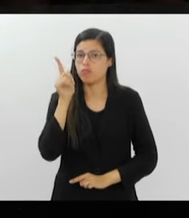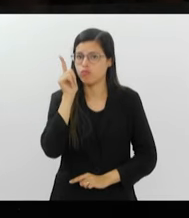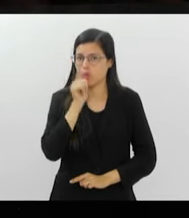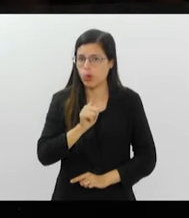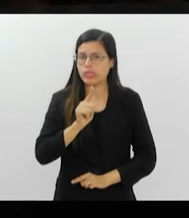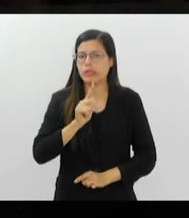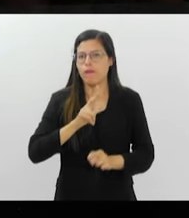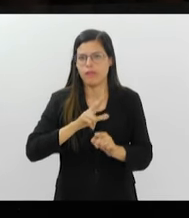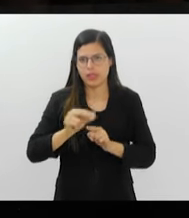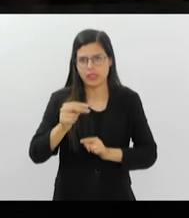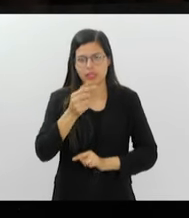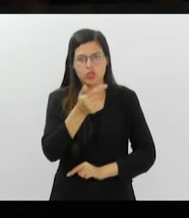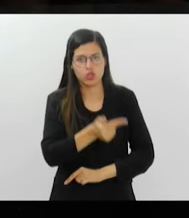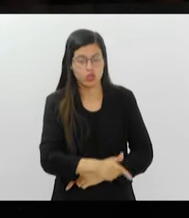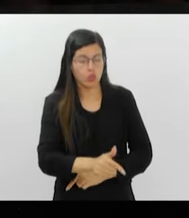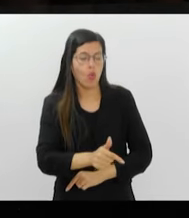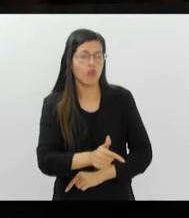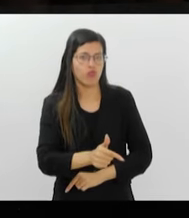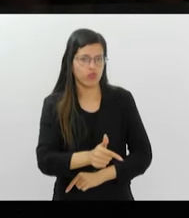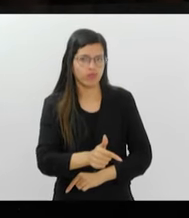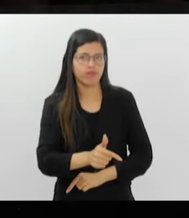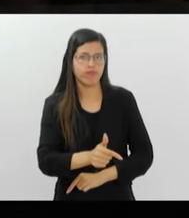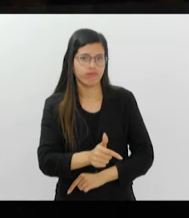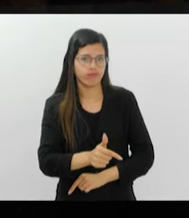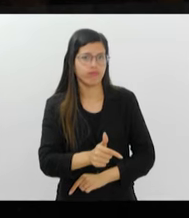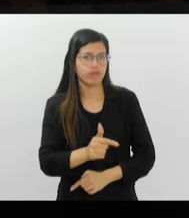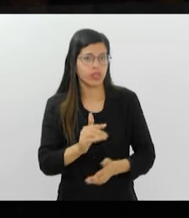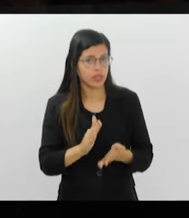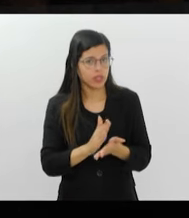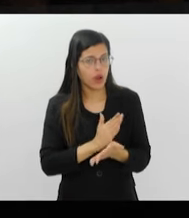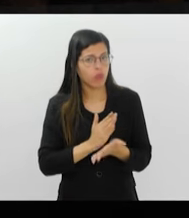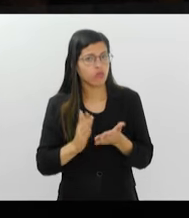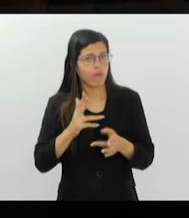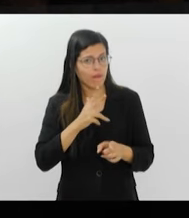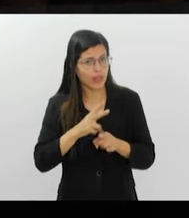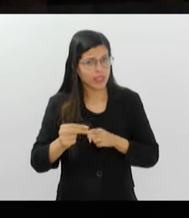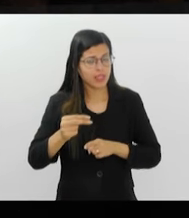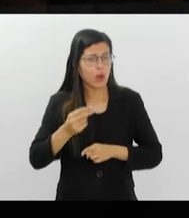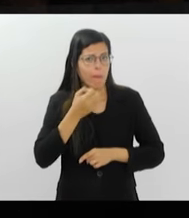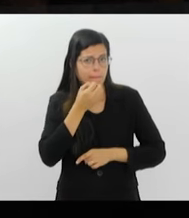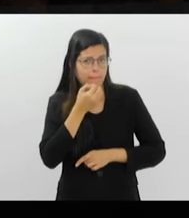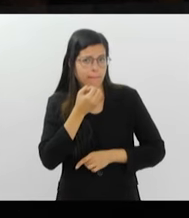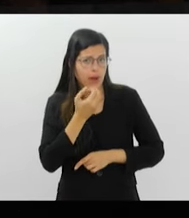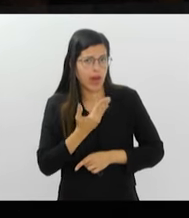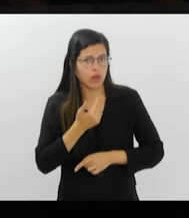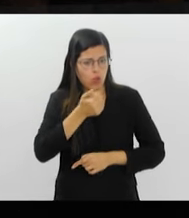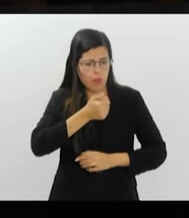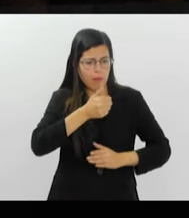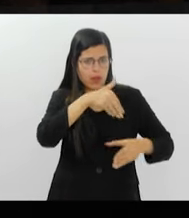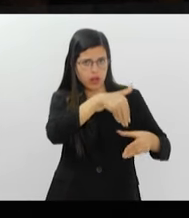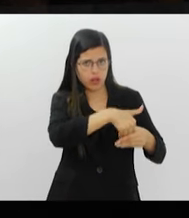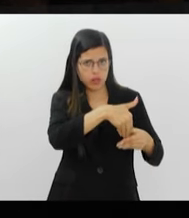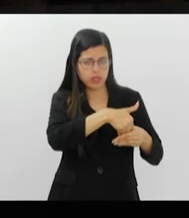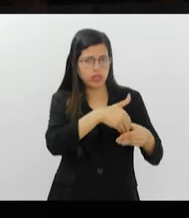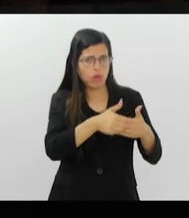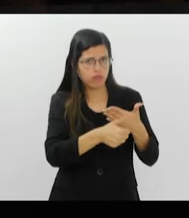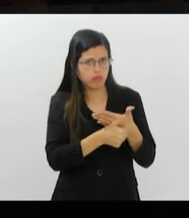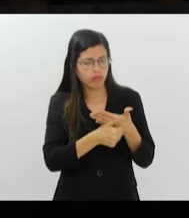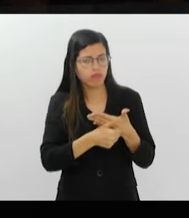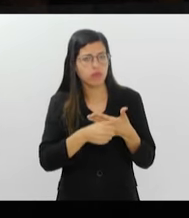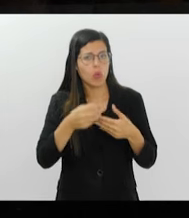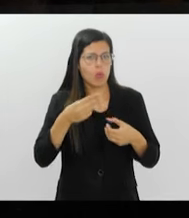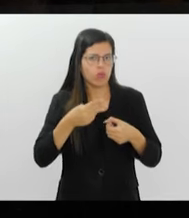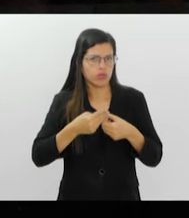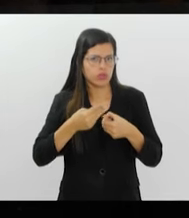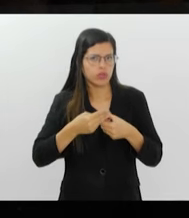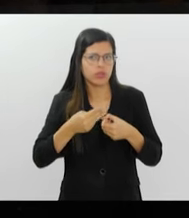uma parte se reelegeu até bem em primeiro turno, quando era município que